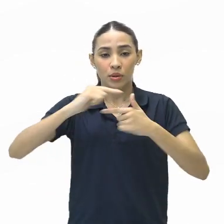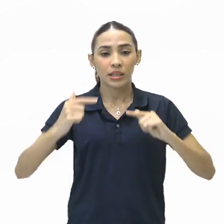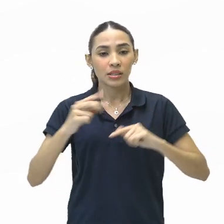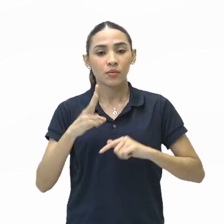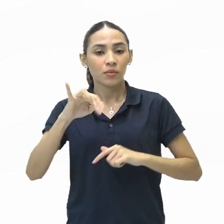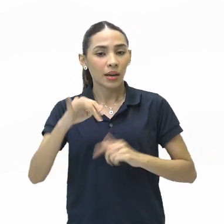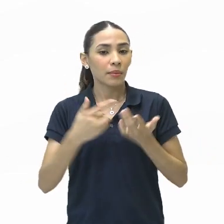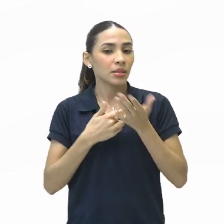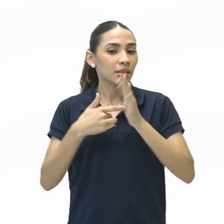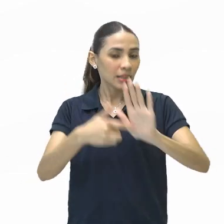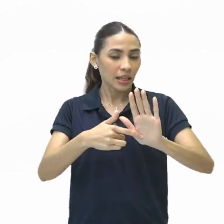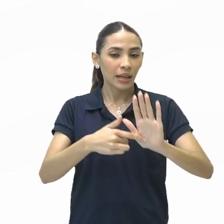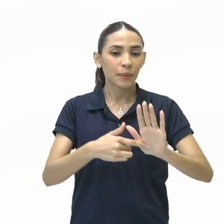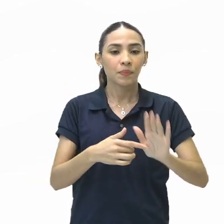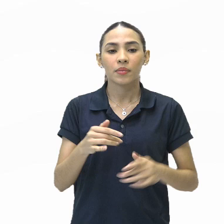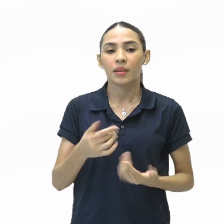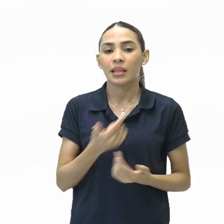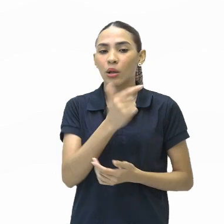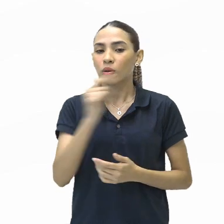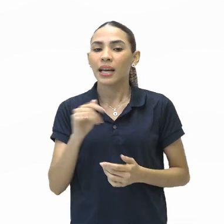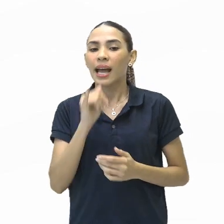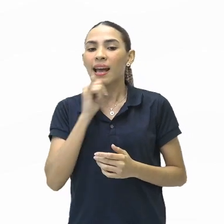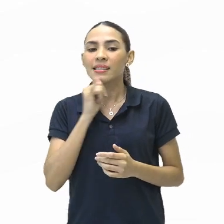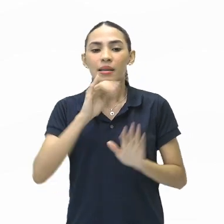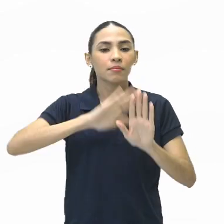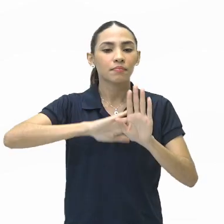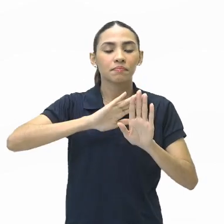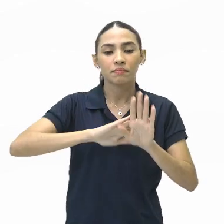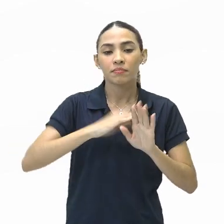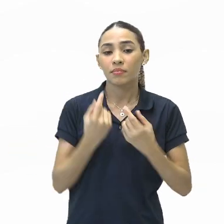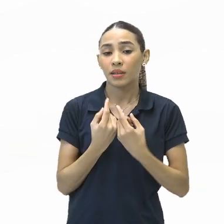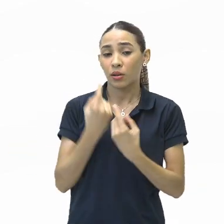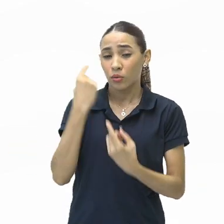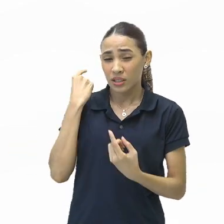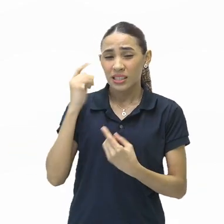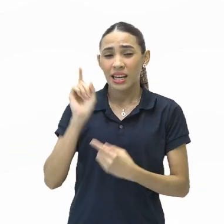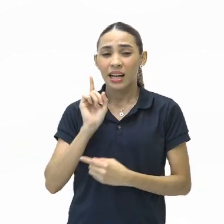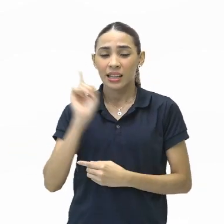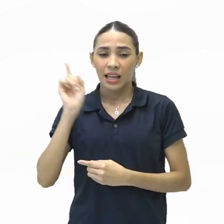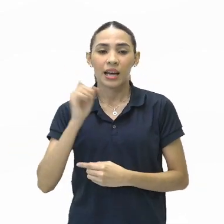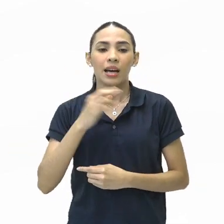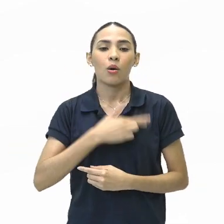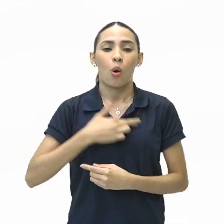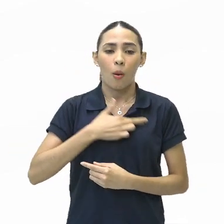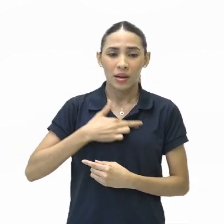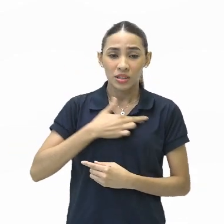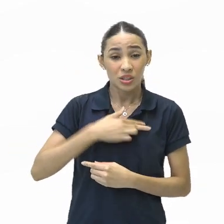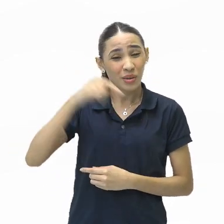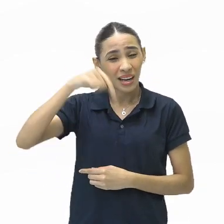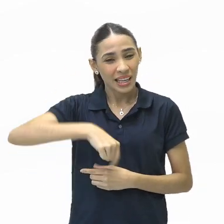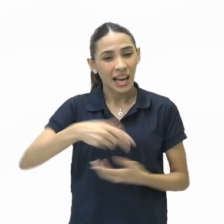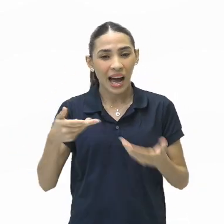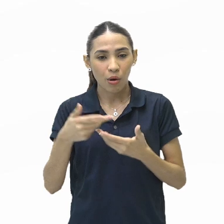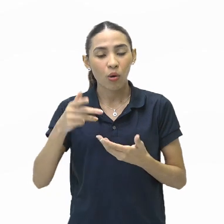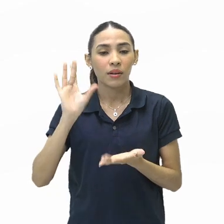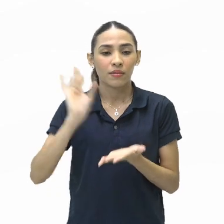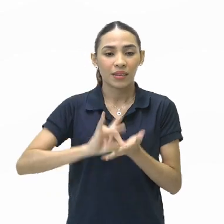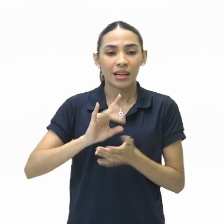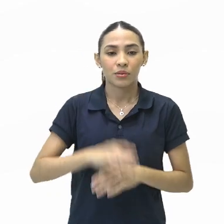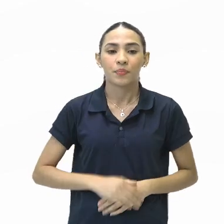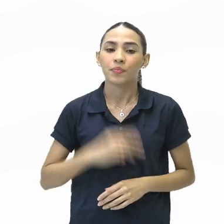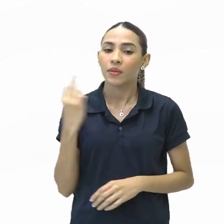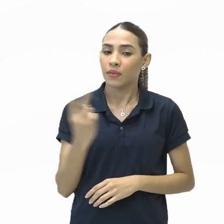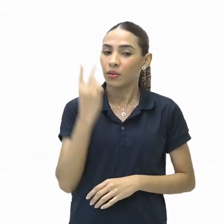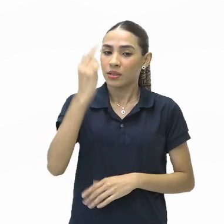mostrar a realidade, não tem nada mais de idealização, como acontecia, por exemplo, lá no romantismo, tá? Aqui é realidade. Valorização